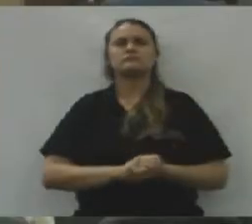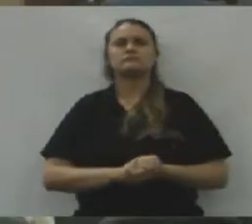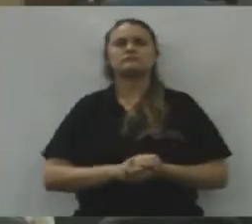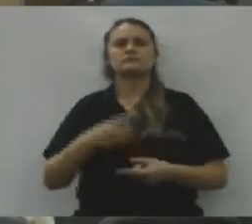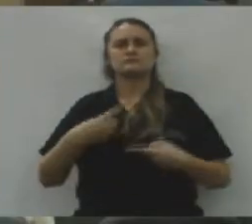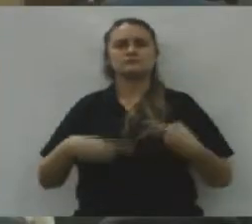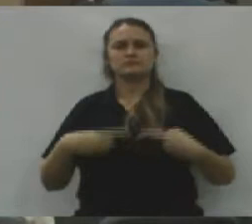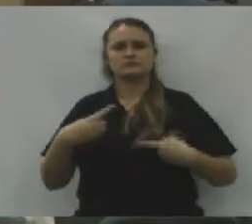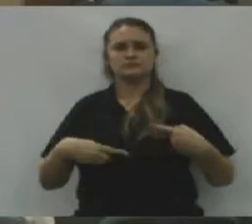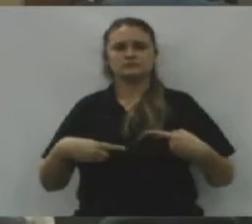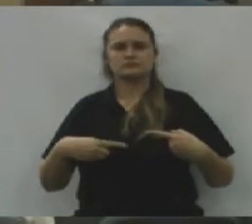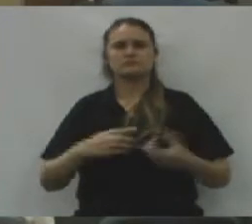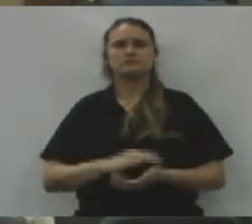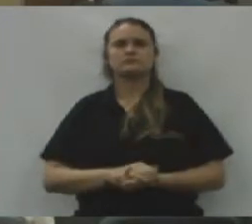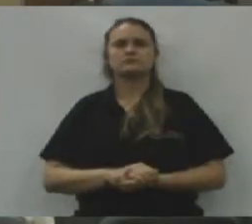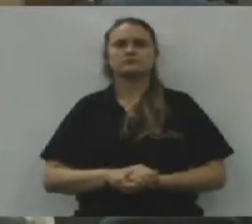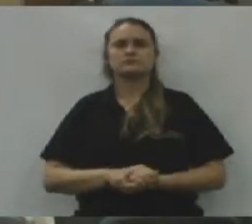Em discussão.